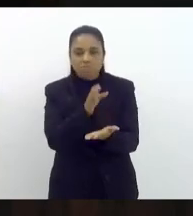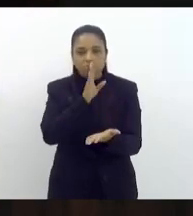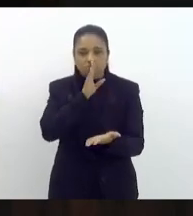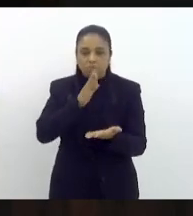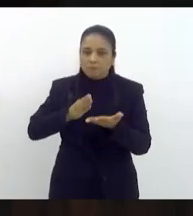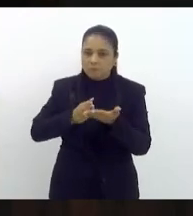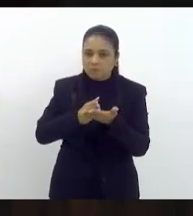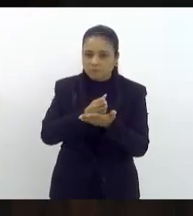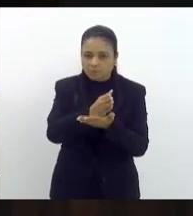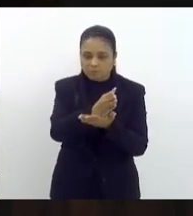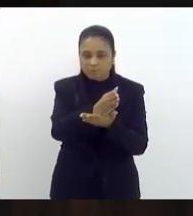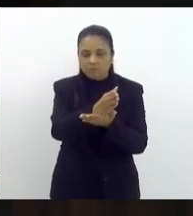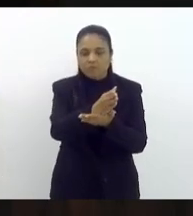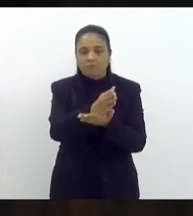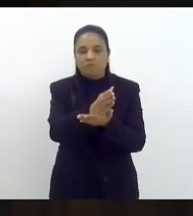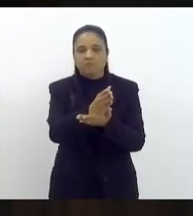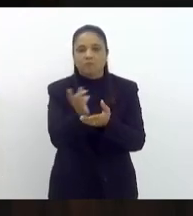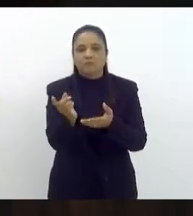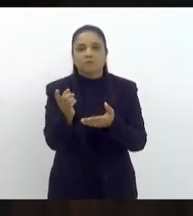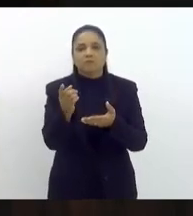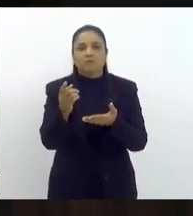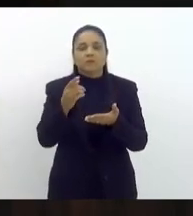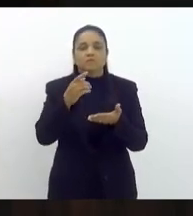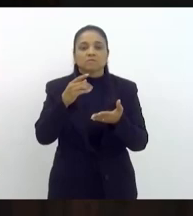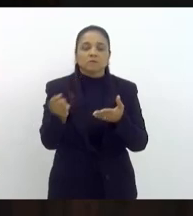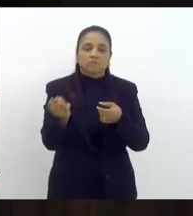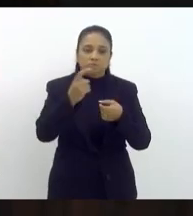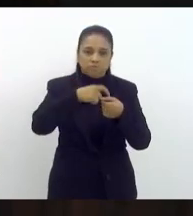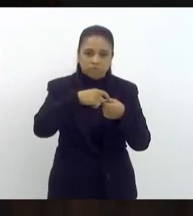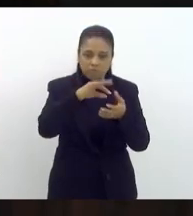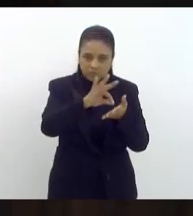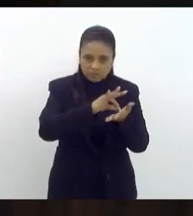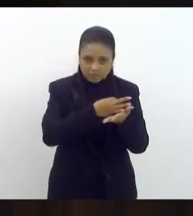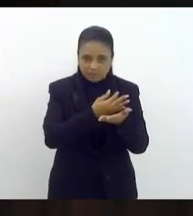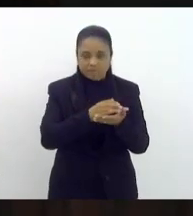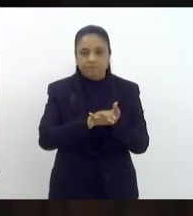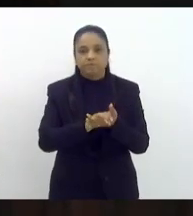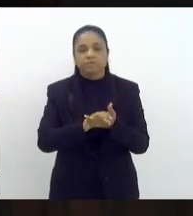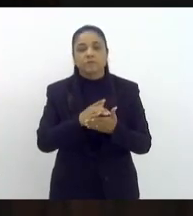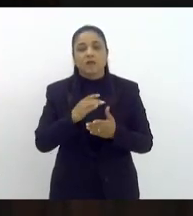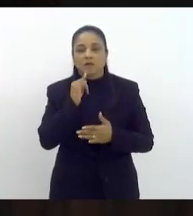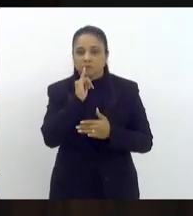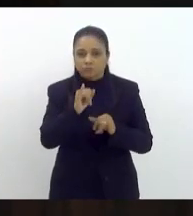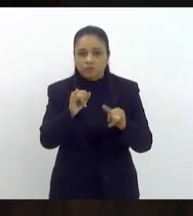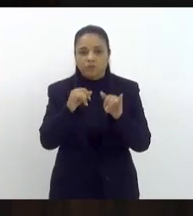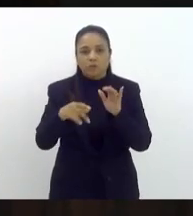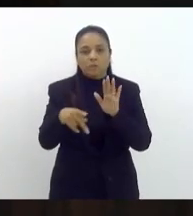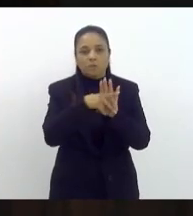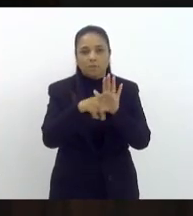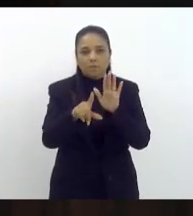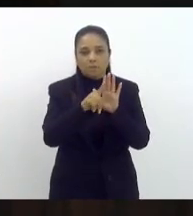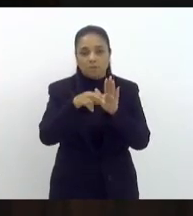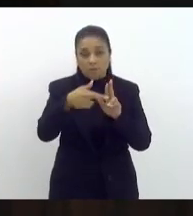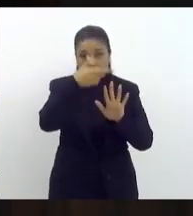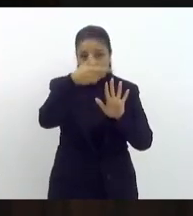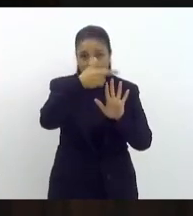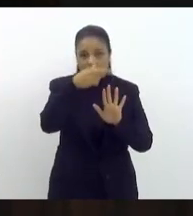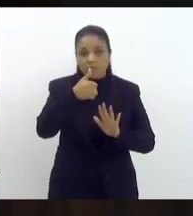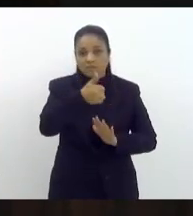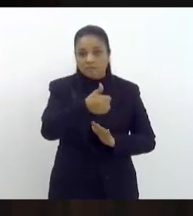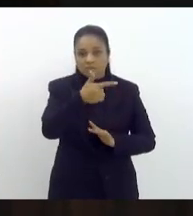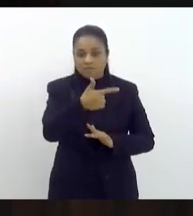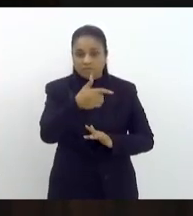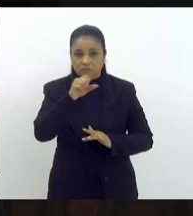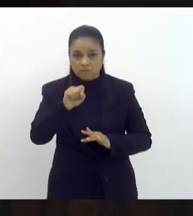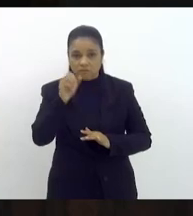Manias Como estão aprovado vai a promulgação anuncie o projeto de resolução número 128